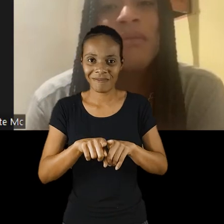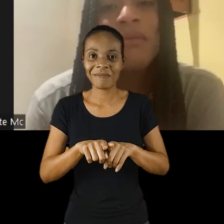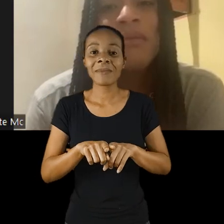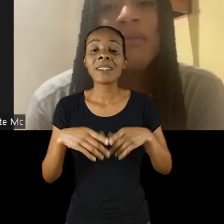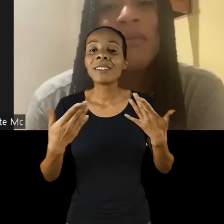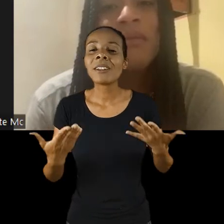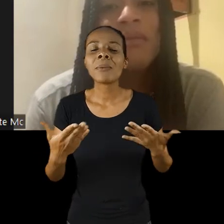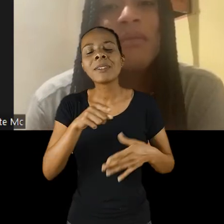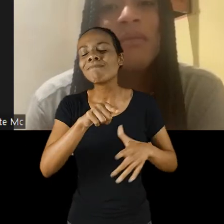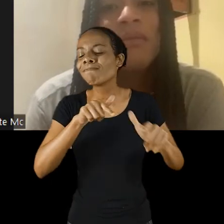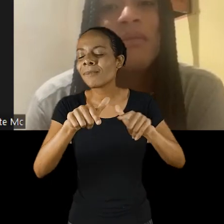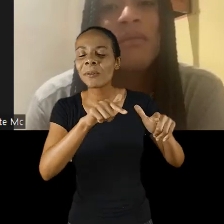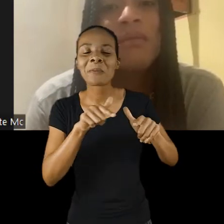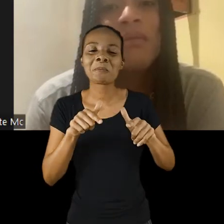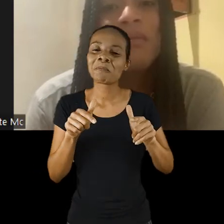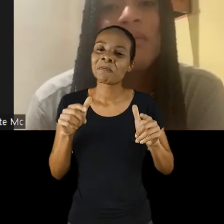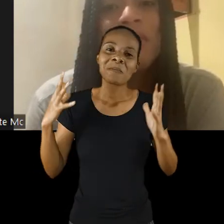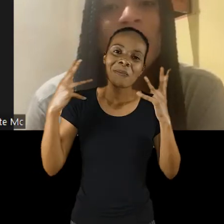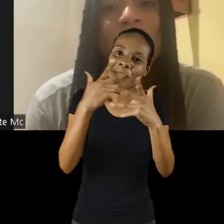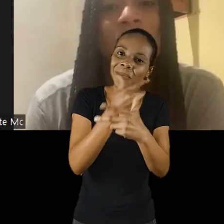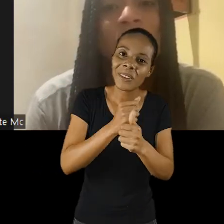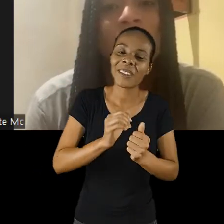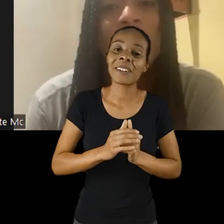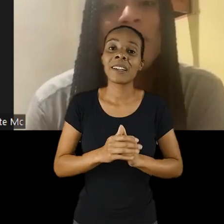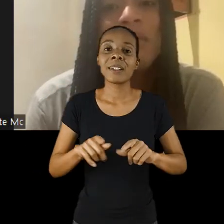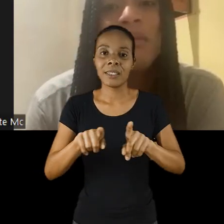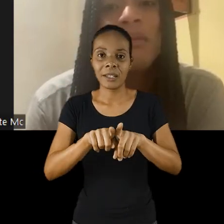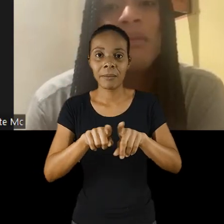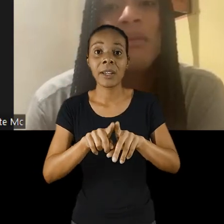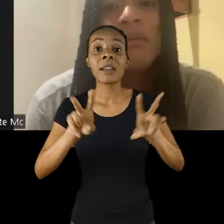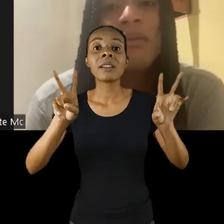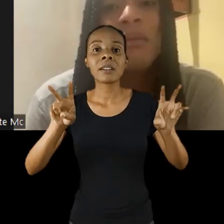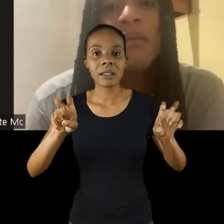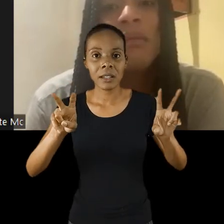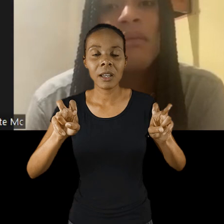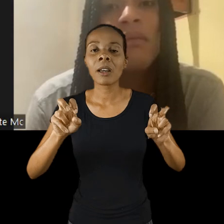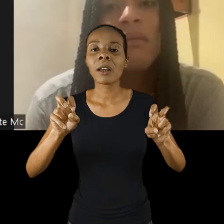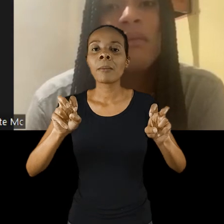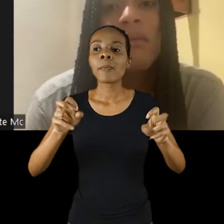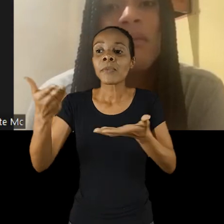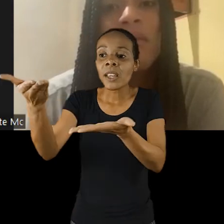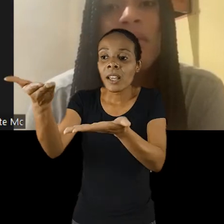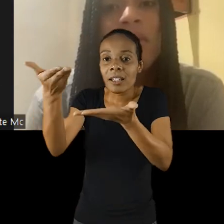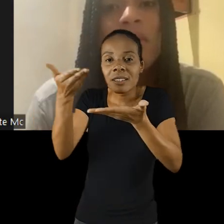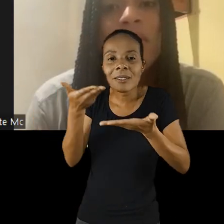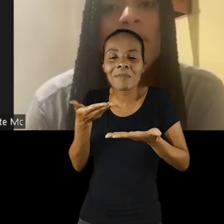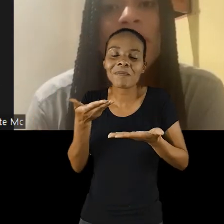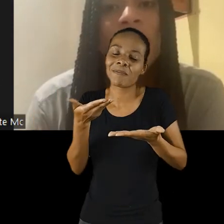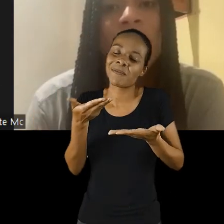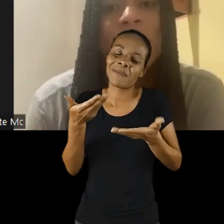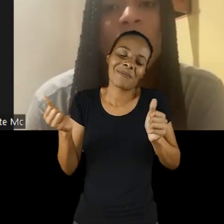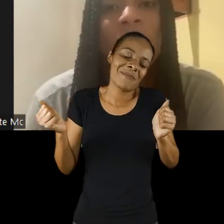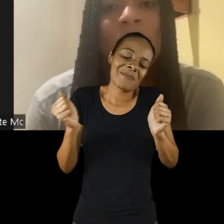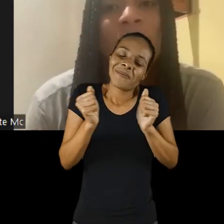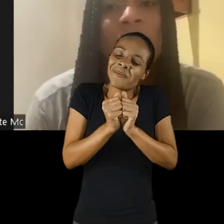aí trazer também essa questão de receber essa companhia maravilhosa, que eu amo